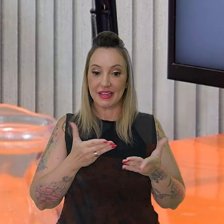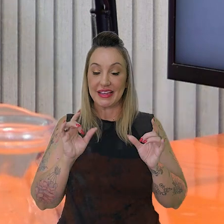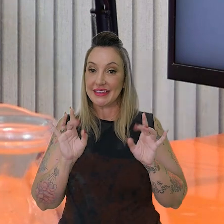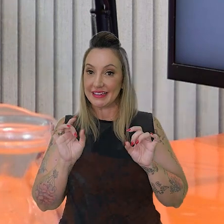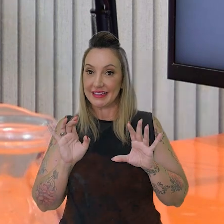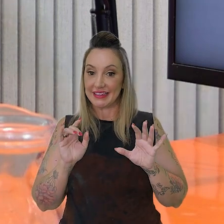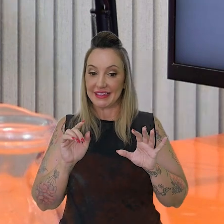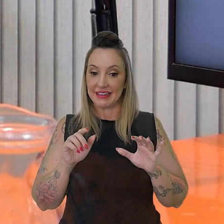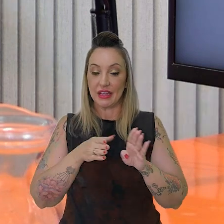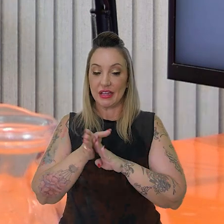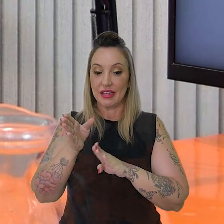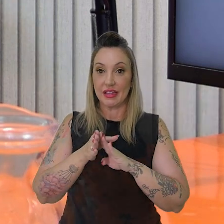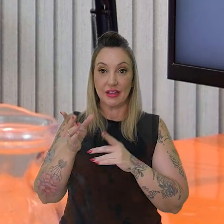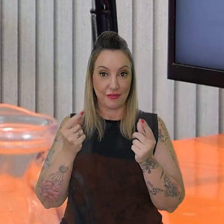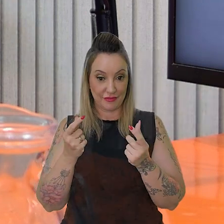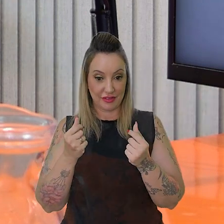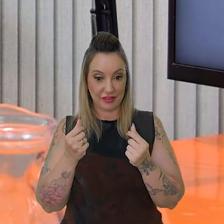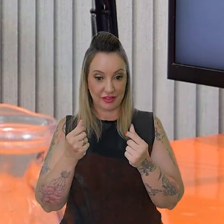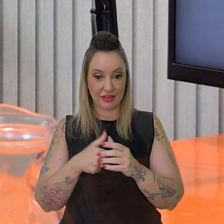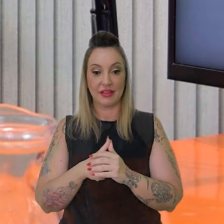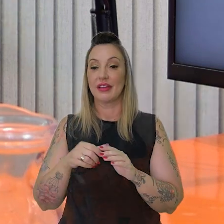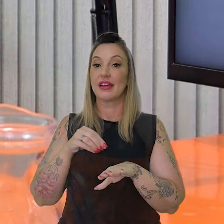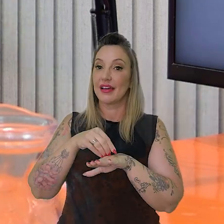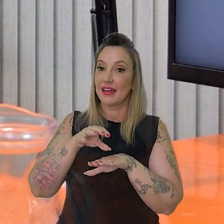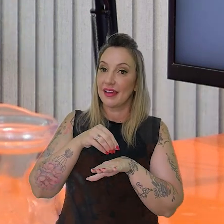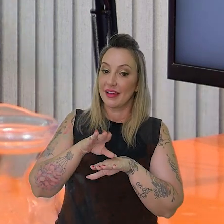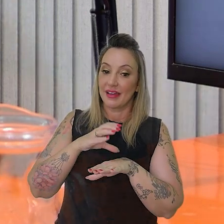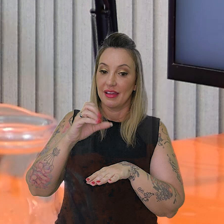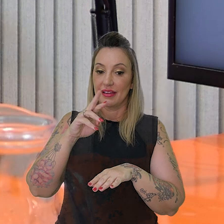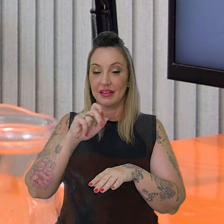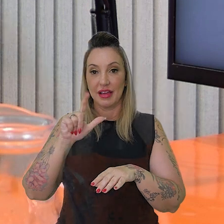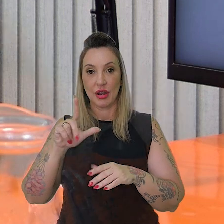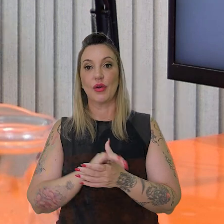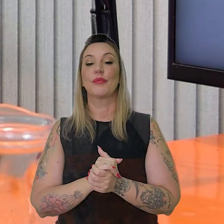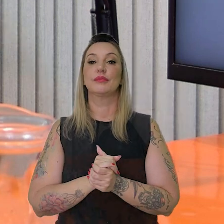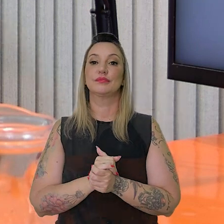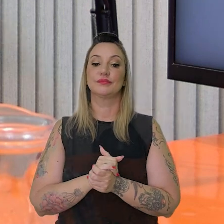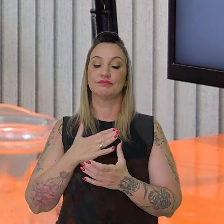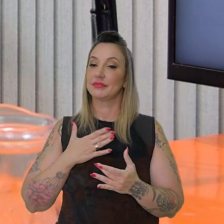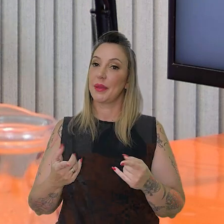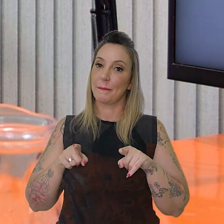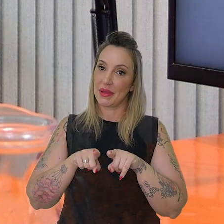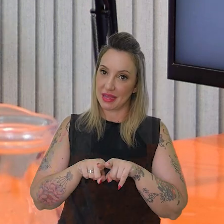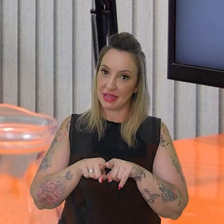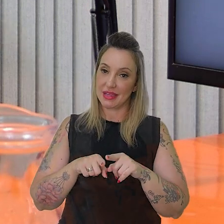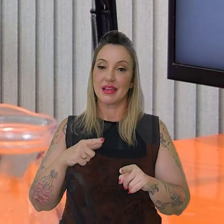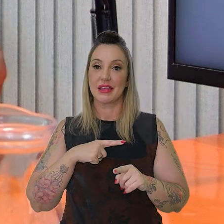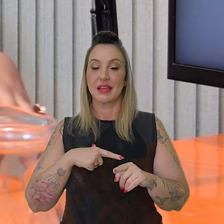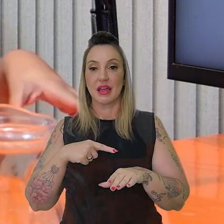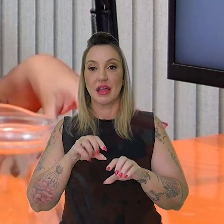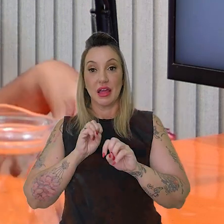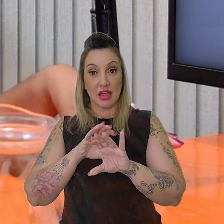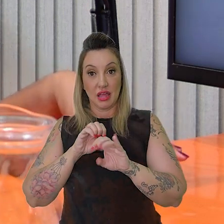é a especialista consultora financeira Educadora financeira Carol Nunes é minha parceira onde